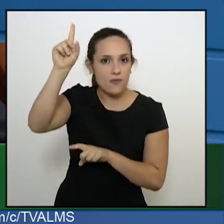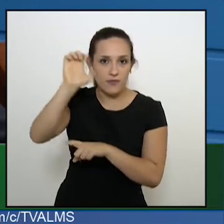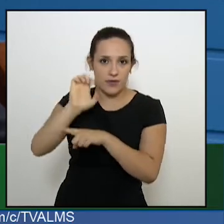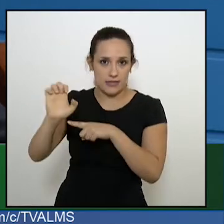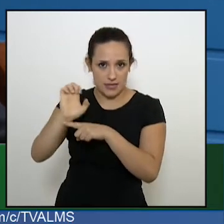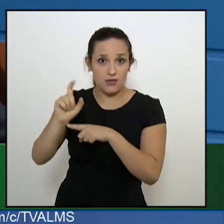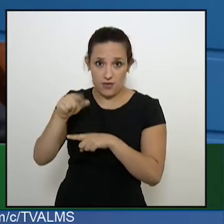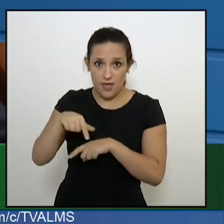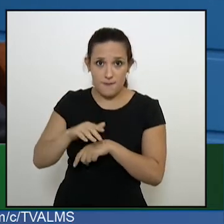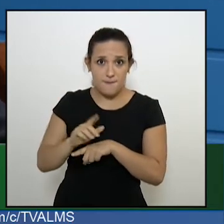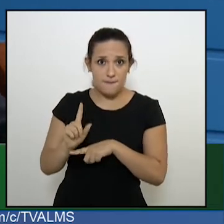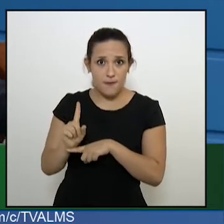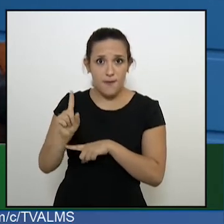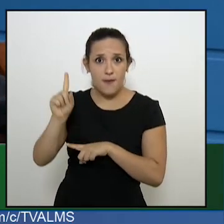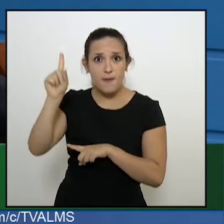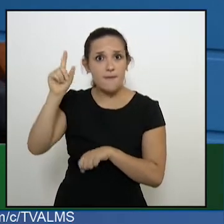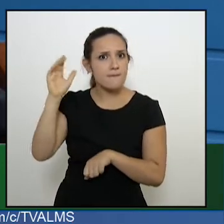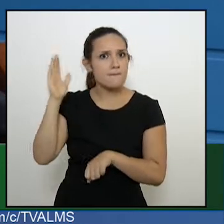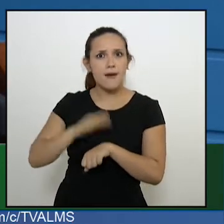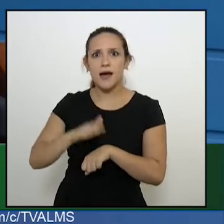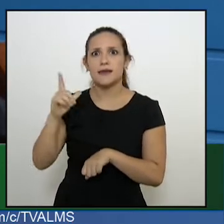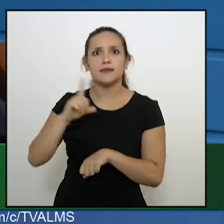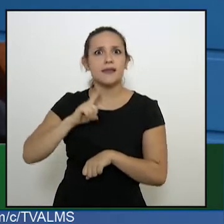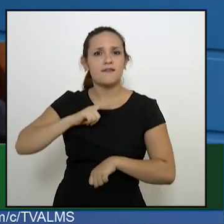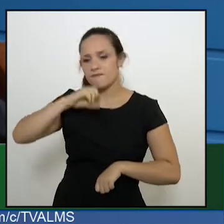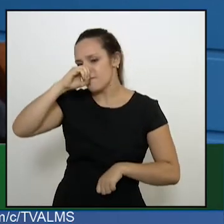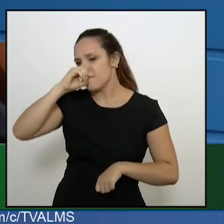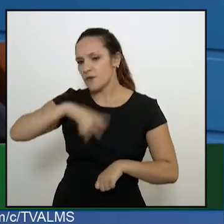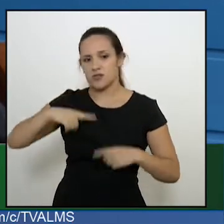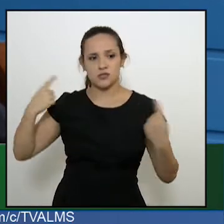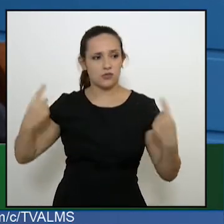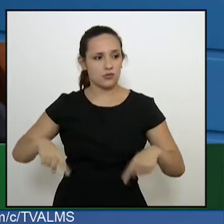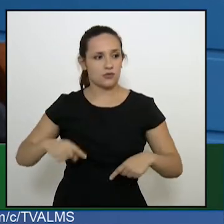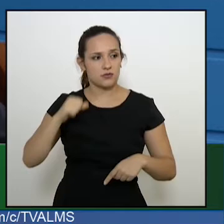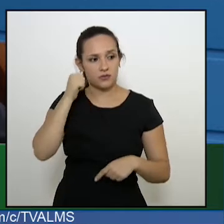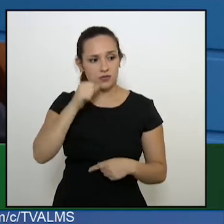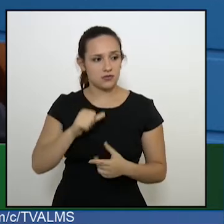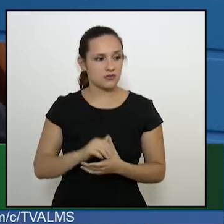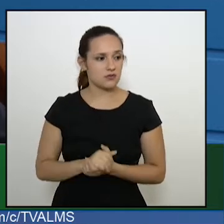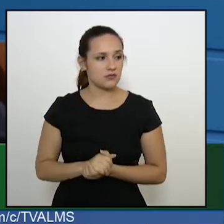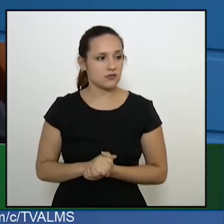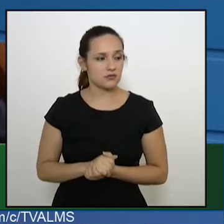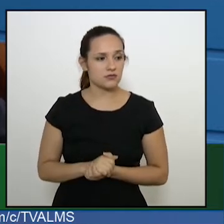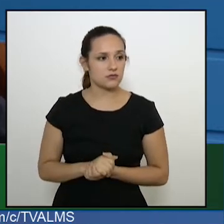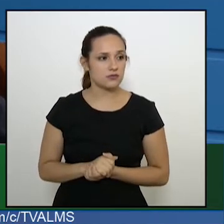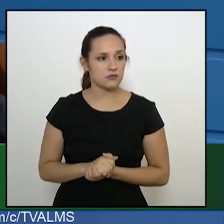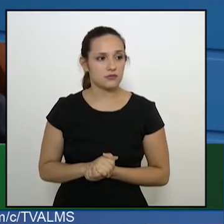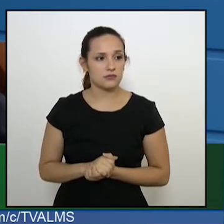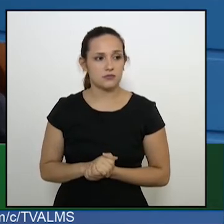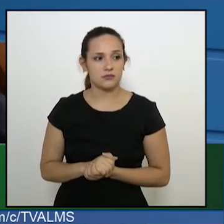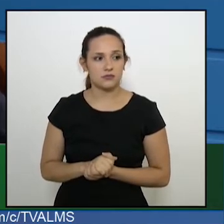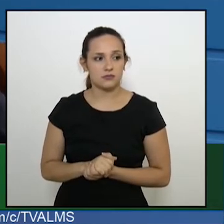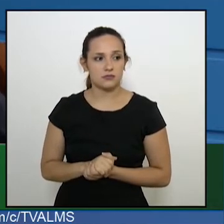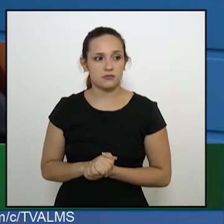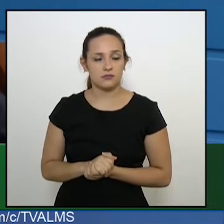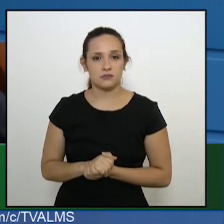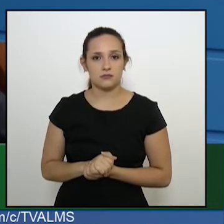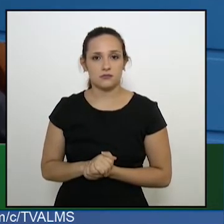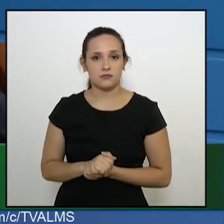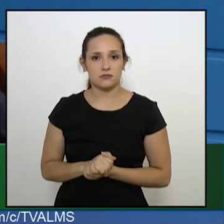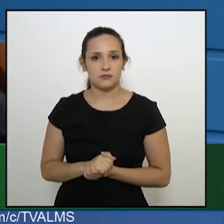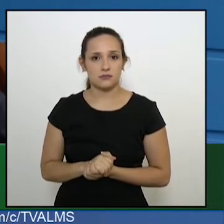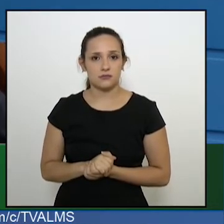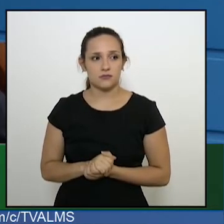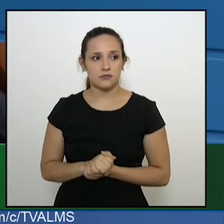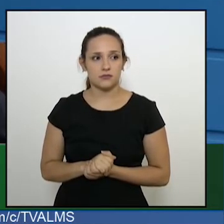estados nesse quesito violência contra as mulheres. Alguns chegam